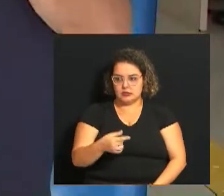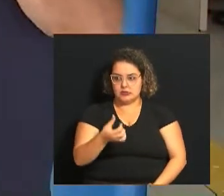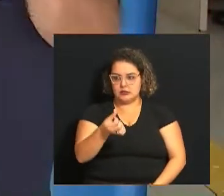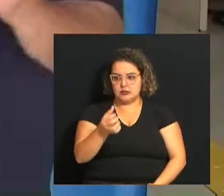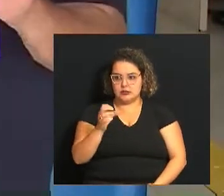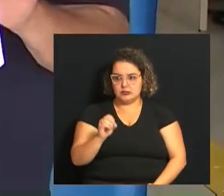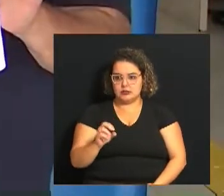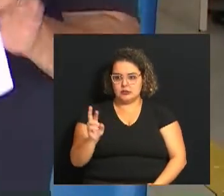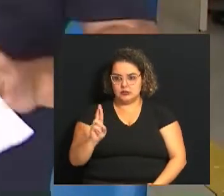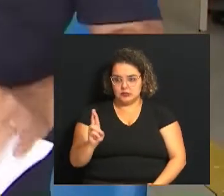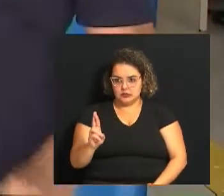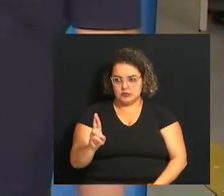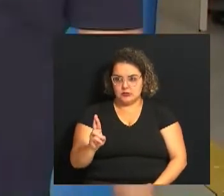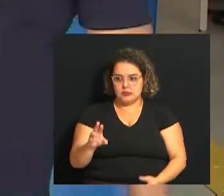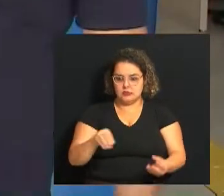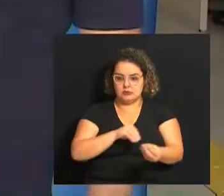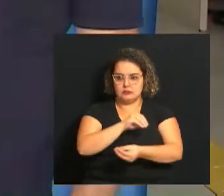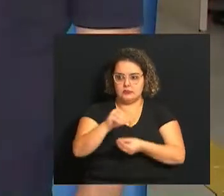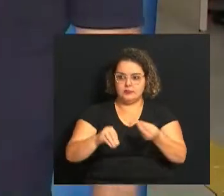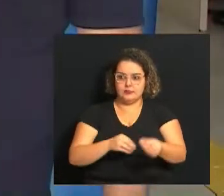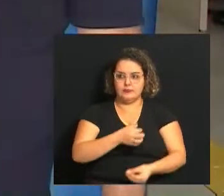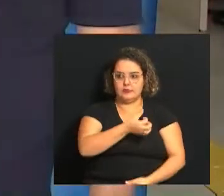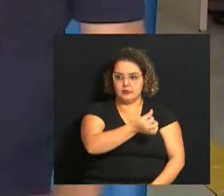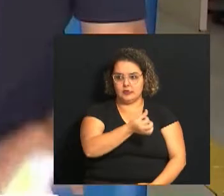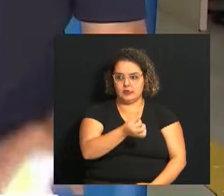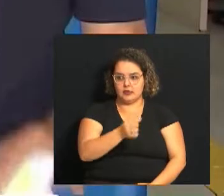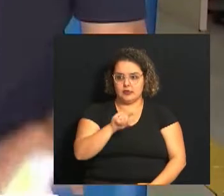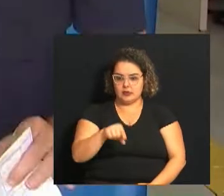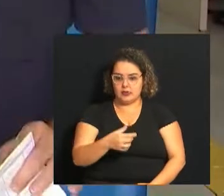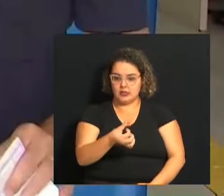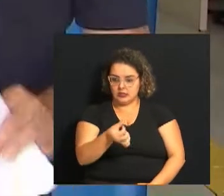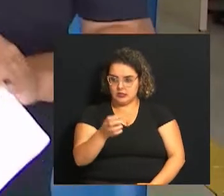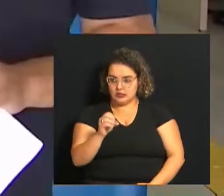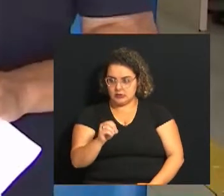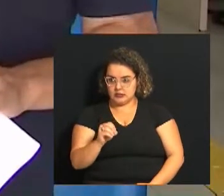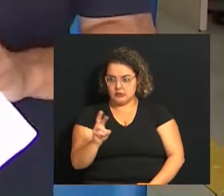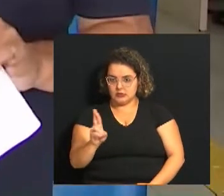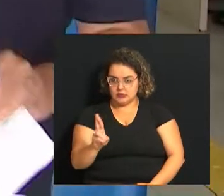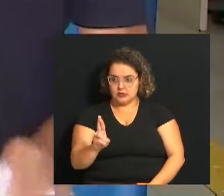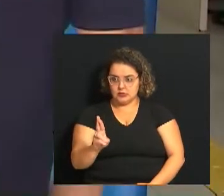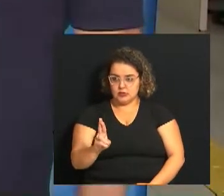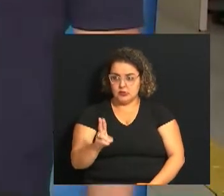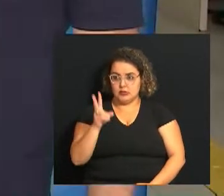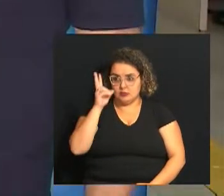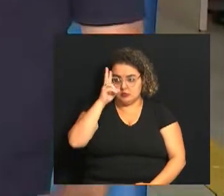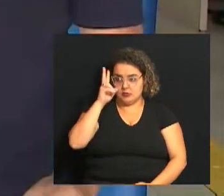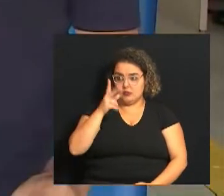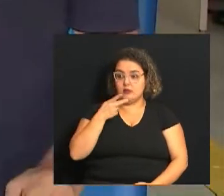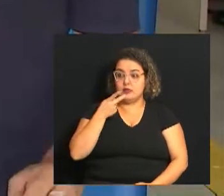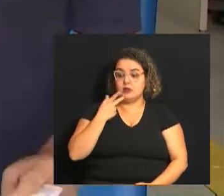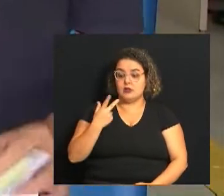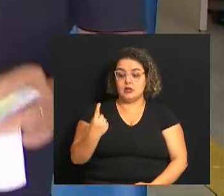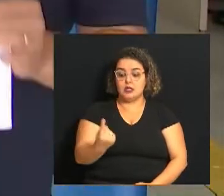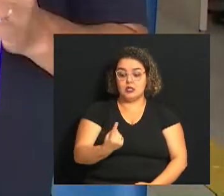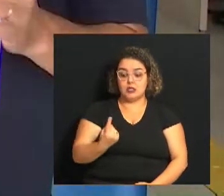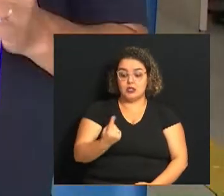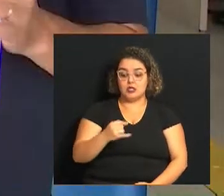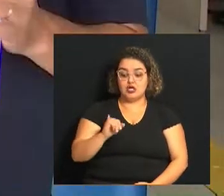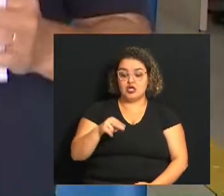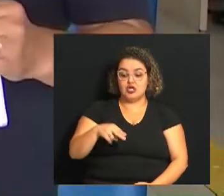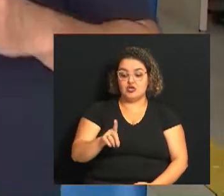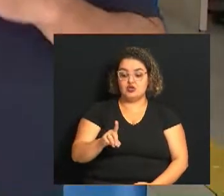65,60. Misto, R$ 66,60. Lembrando que já fala individual. Outra,